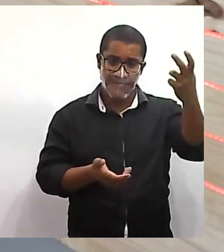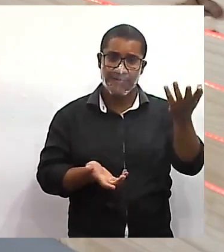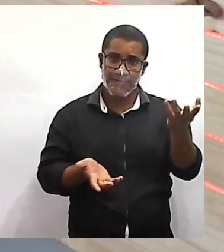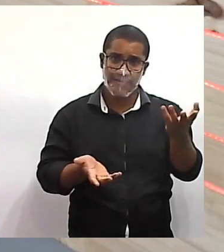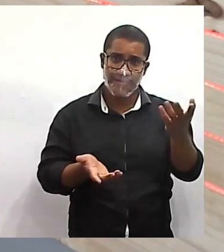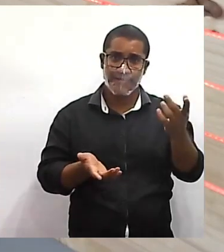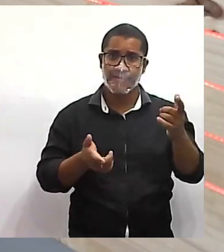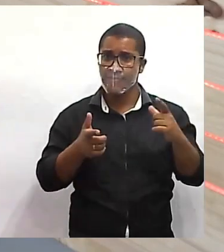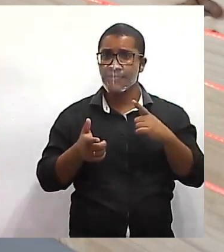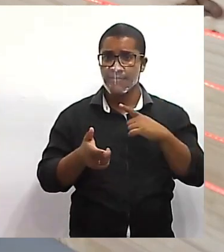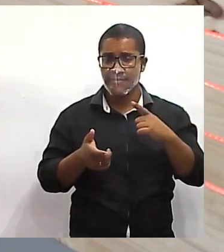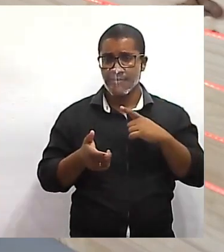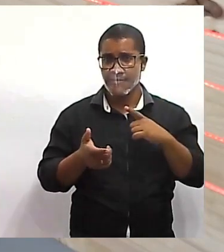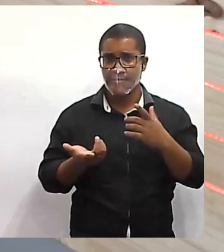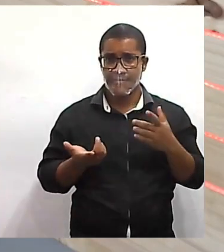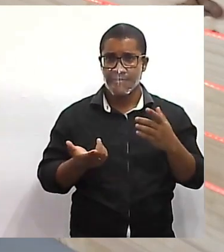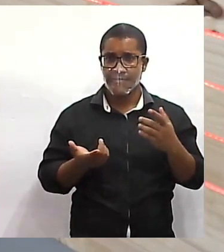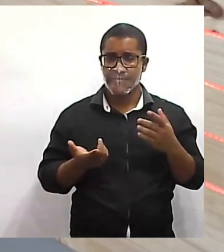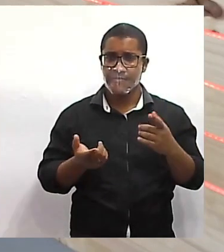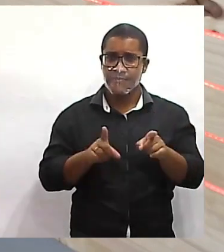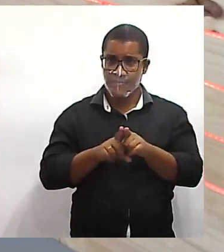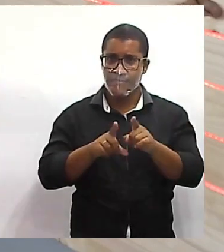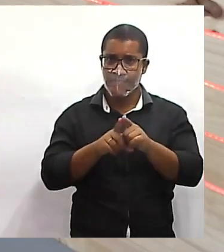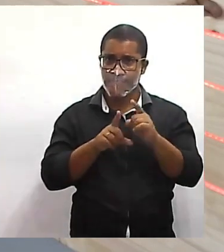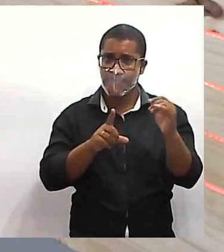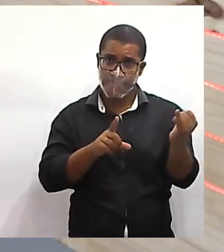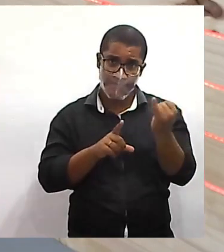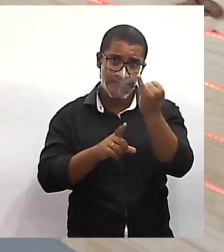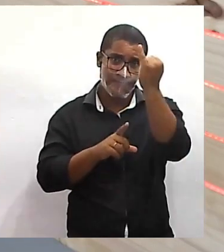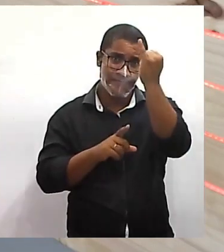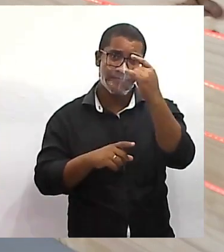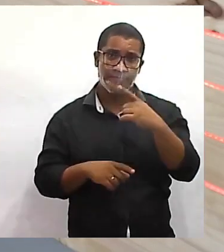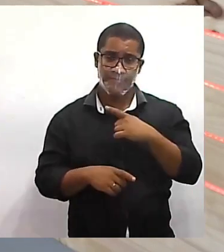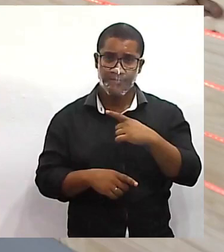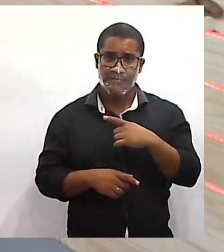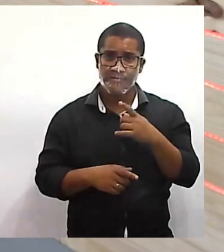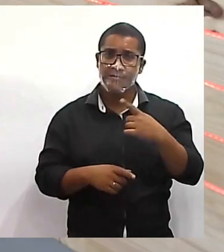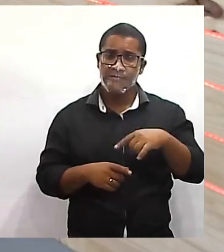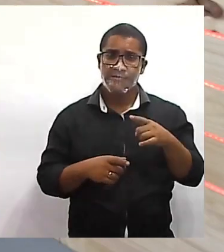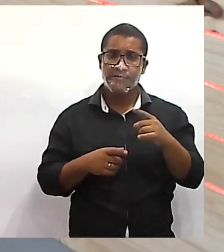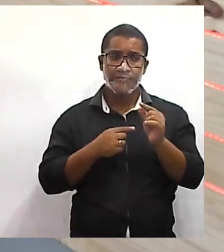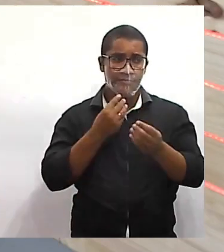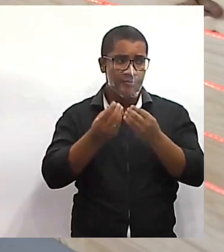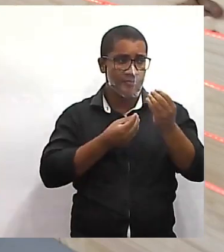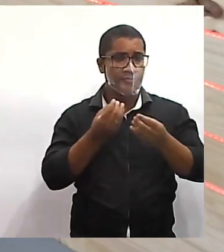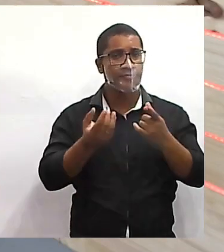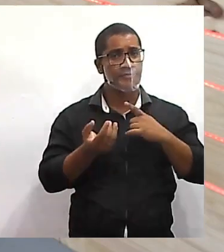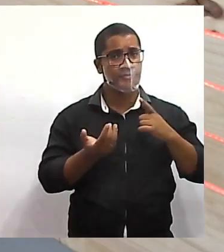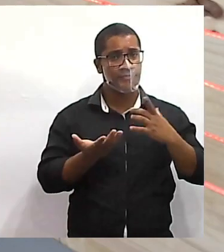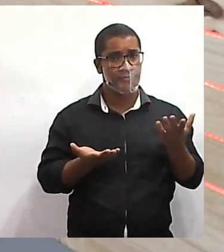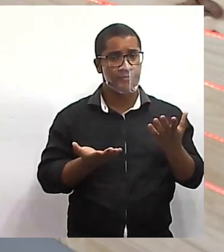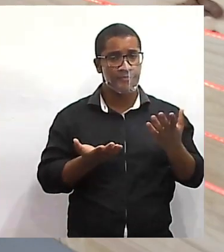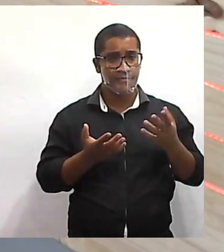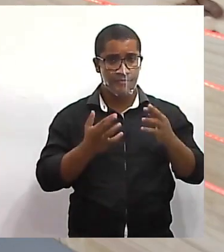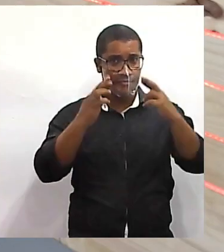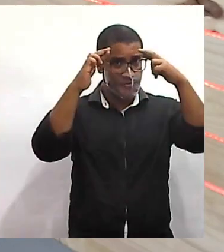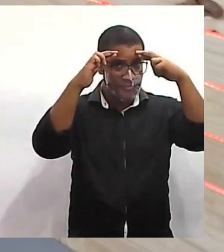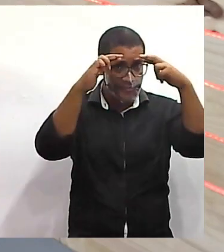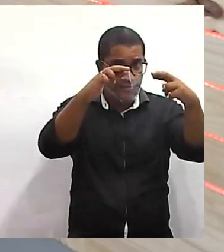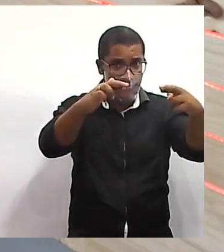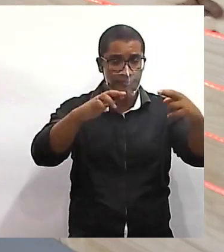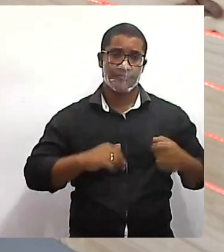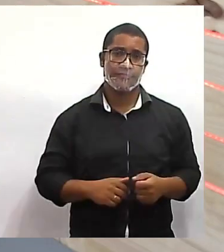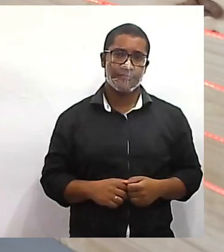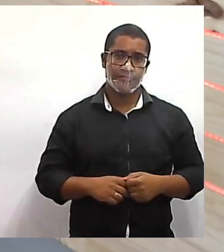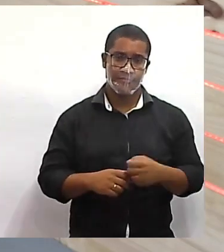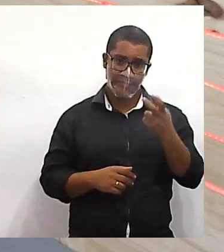Que é também muito importante, e aí vai a questão do respeito com